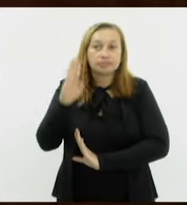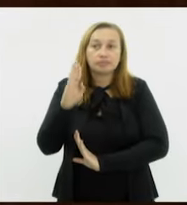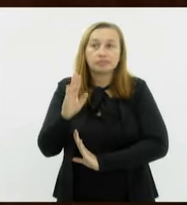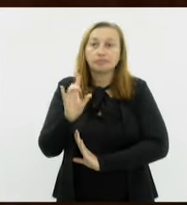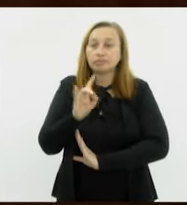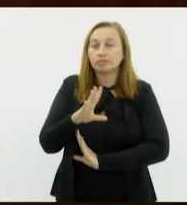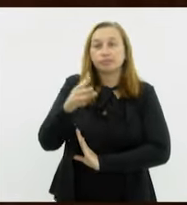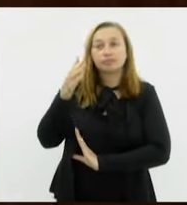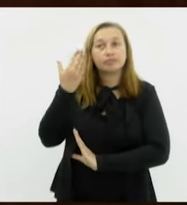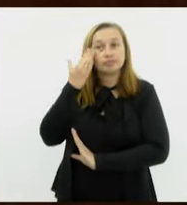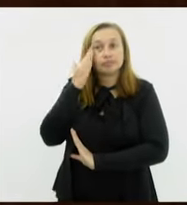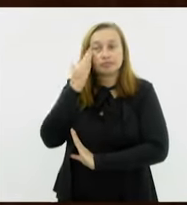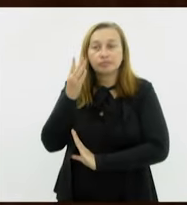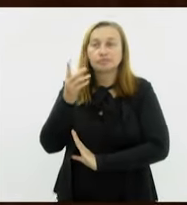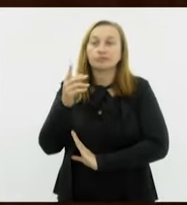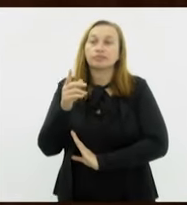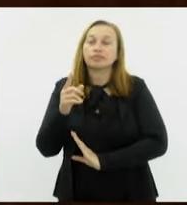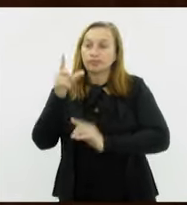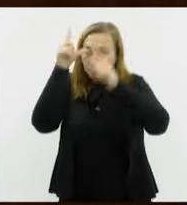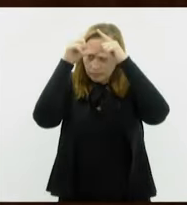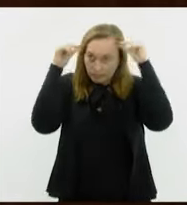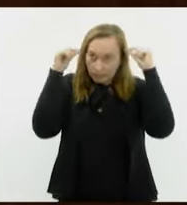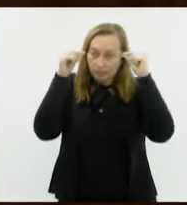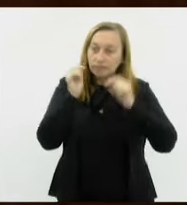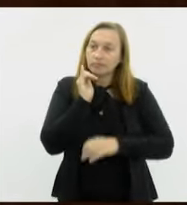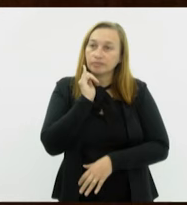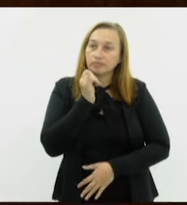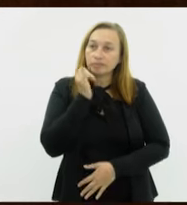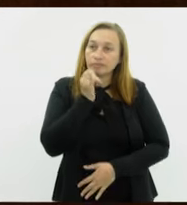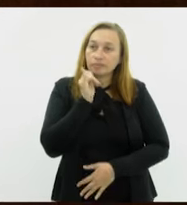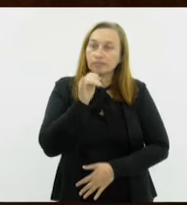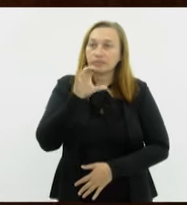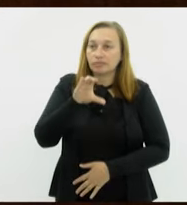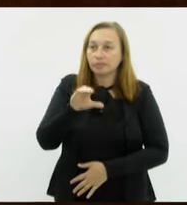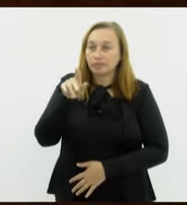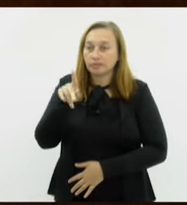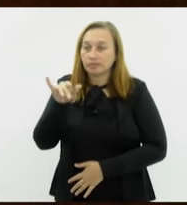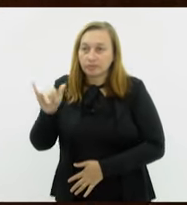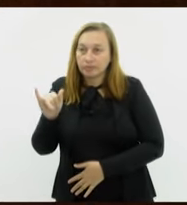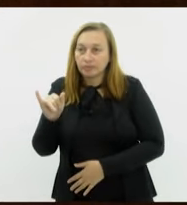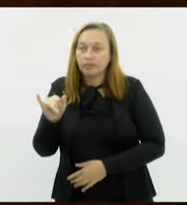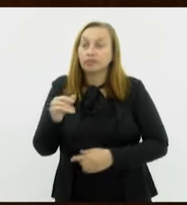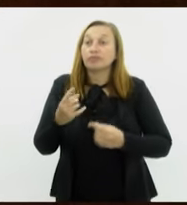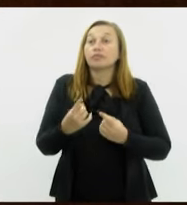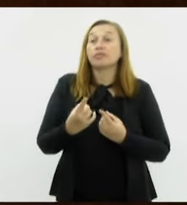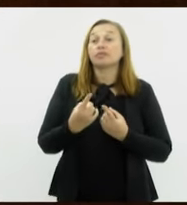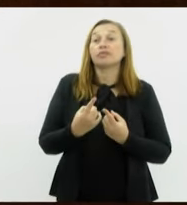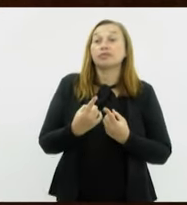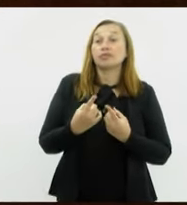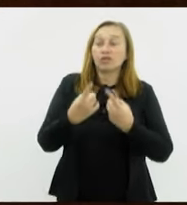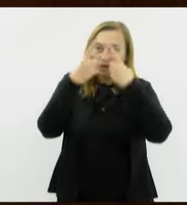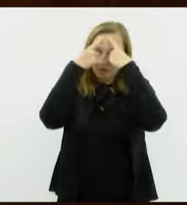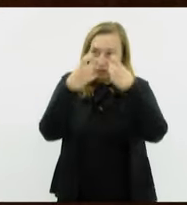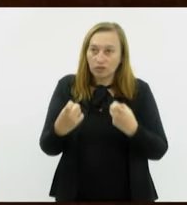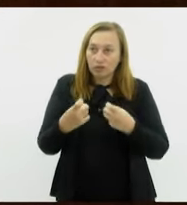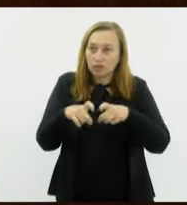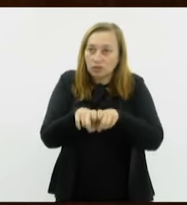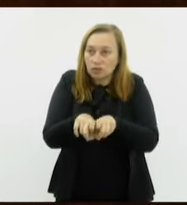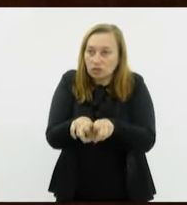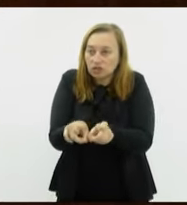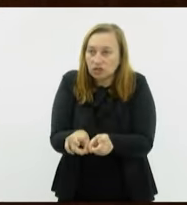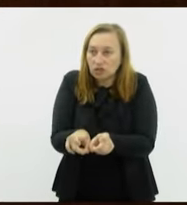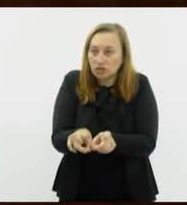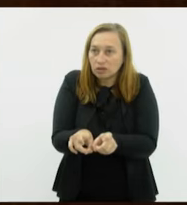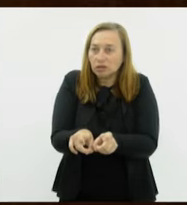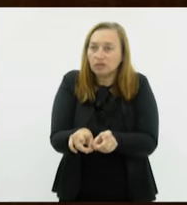ter ideia, a enfermeira Rejane foi relatora da CPI da violência obstétrica que fizemos no Hospital da Mulher de